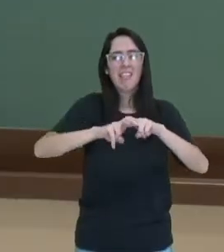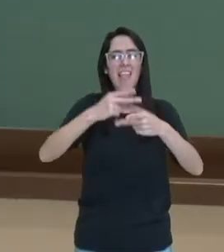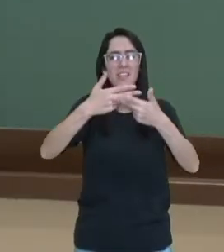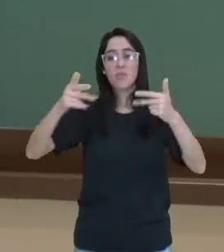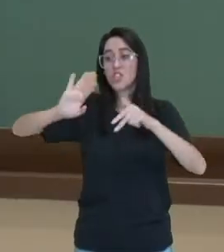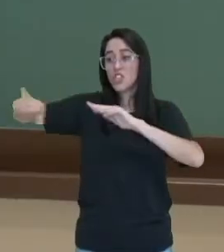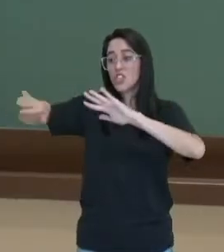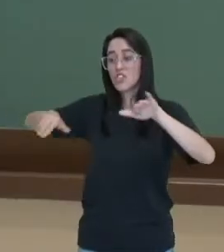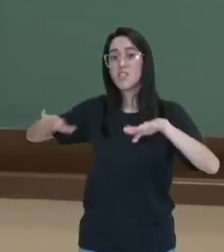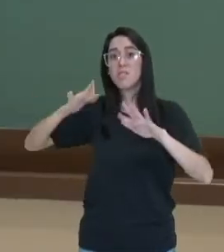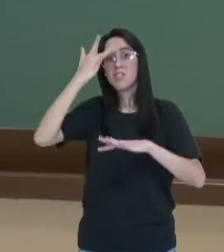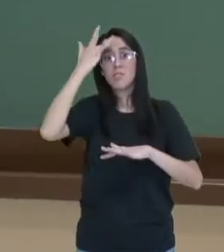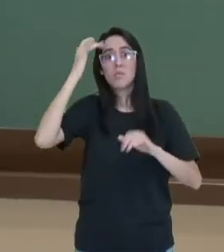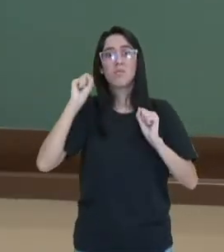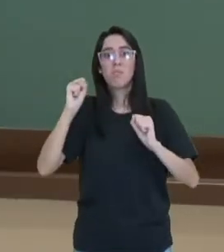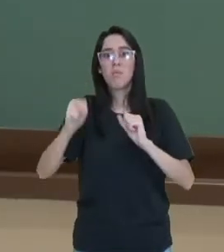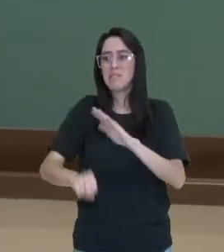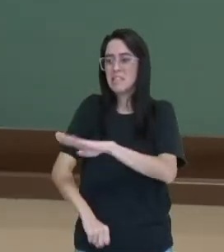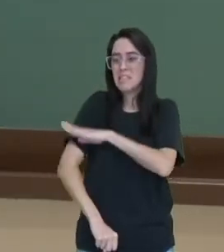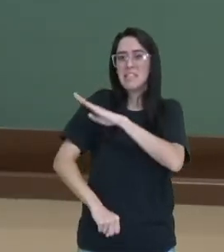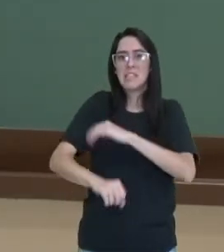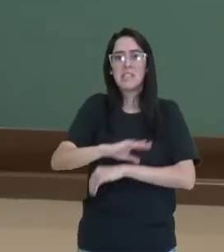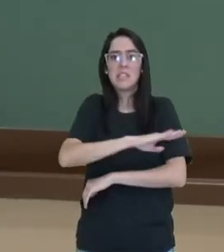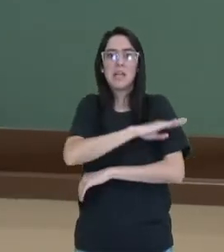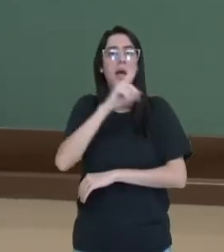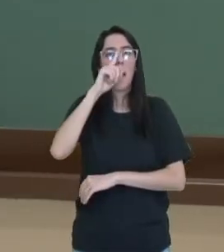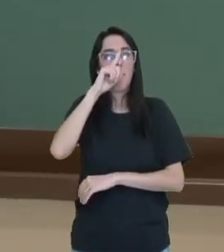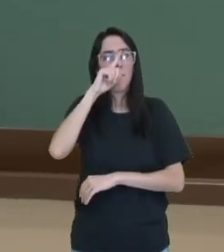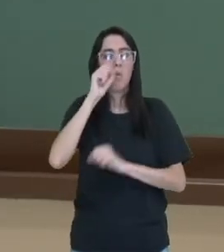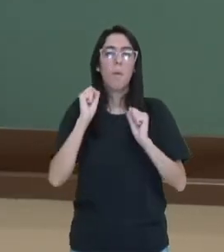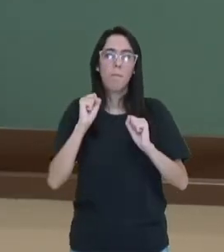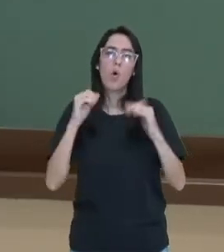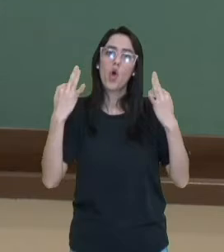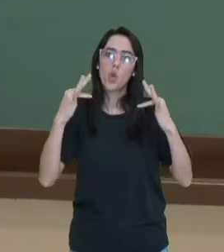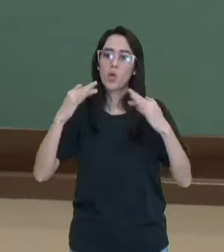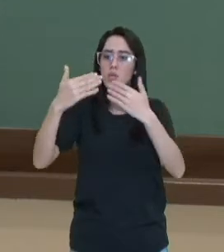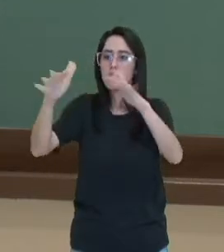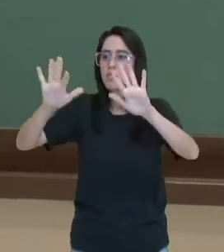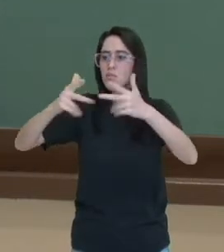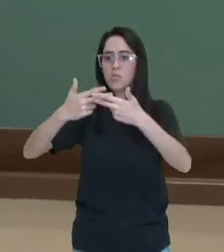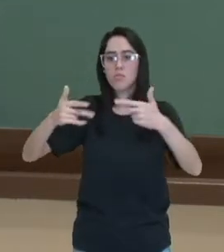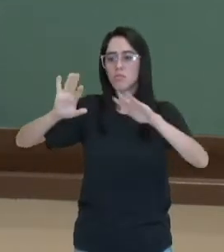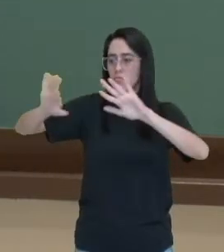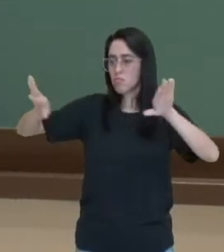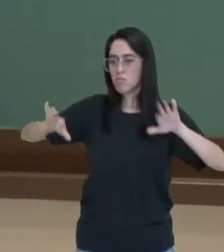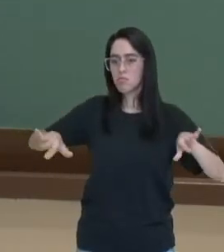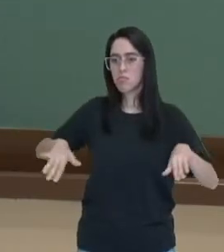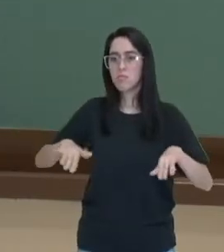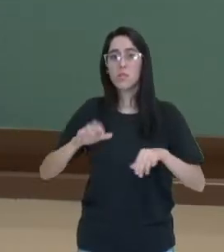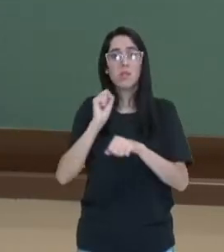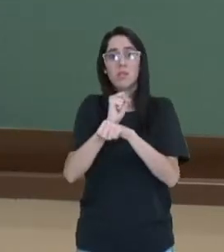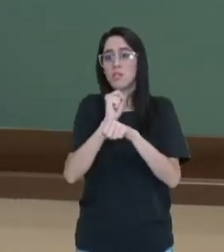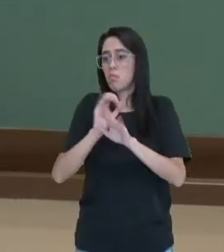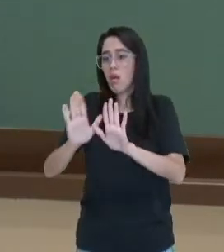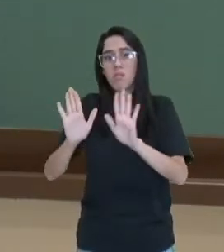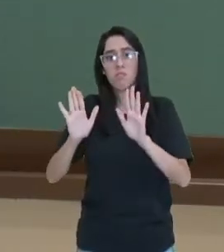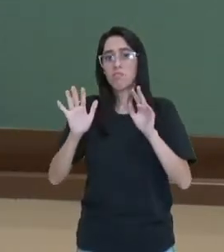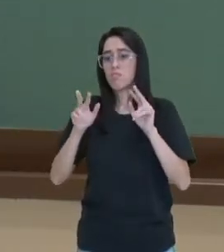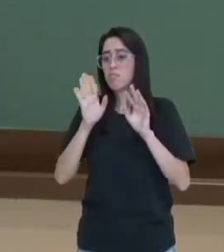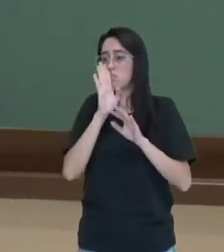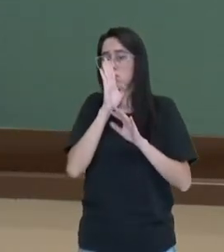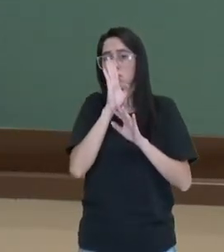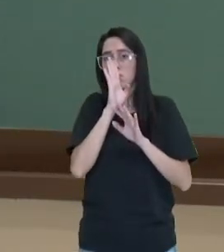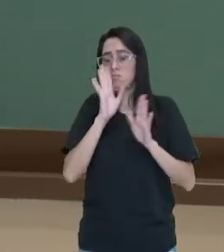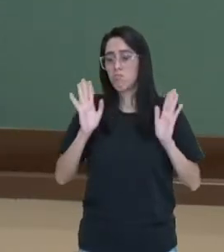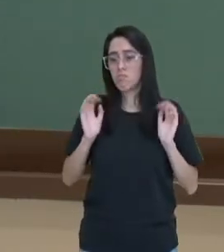bater e ela não vai ter esse controle. Então, ela pode se machucar nessa batida e esperar passar o episódio. Não se